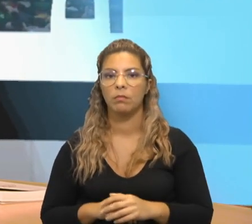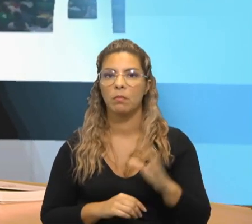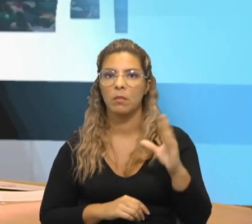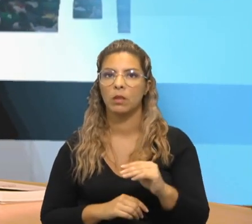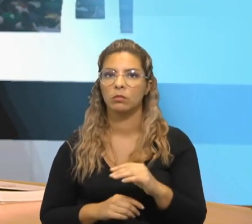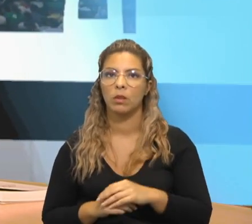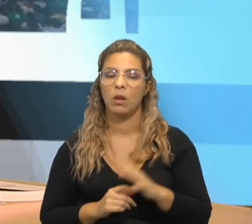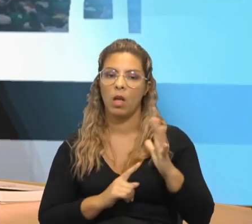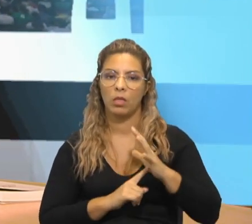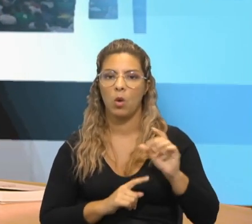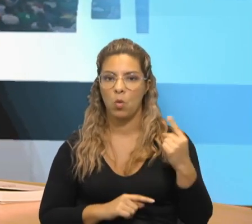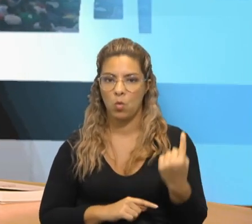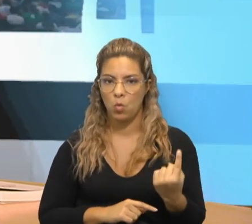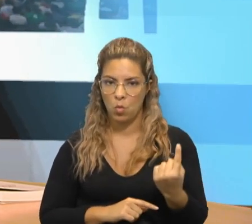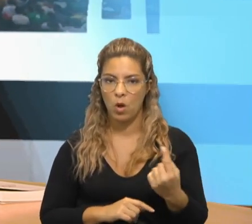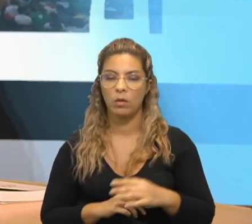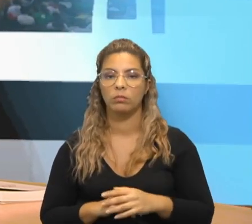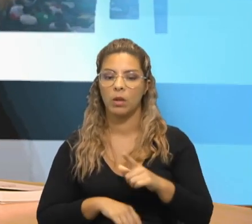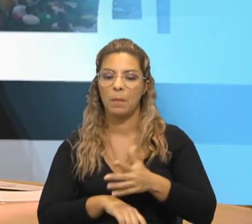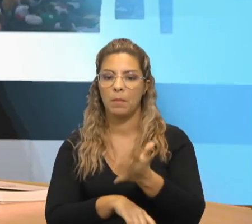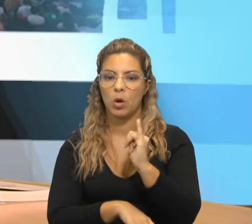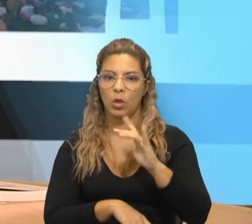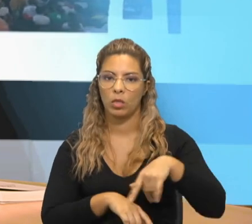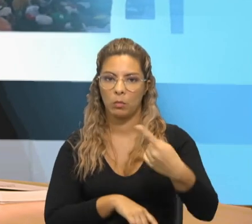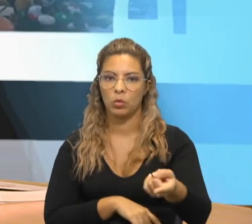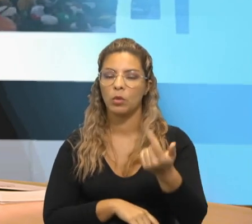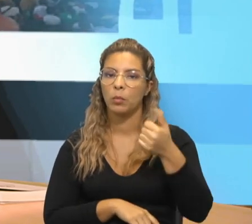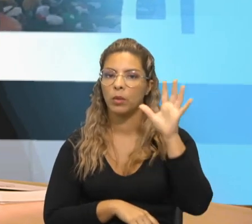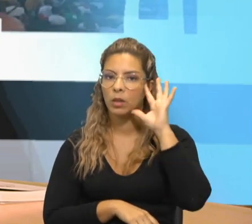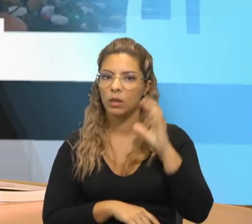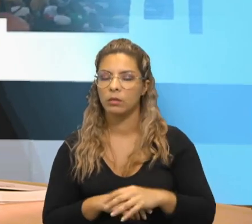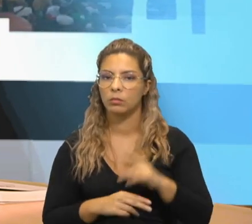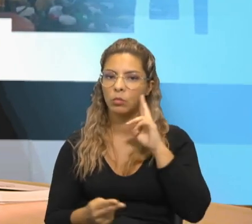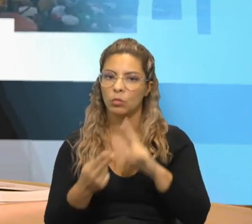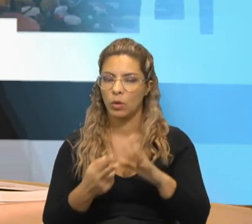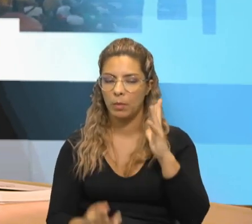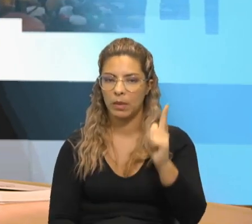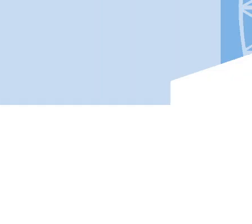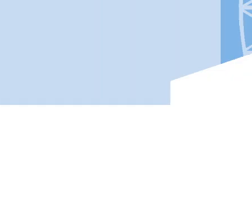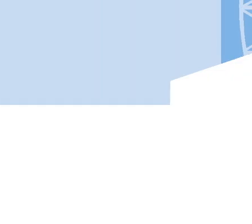na Antena 1 e pouco depois da meia-noite. Votos de uma ótima tarde e até amanhã, se